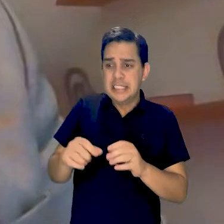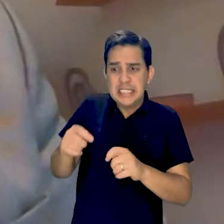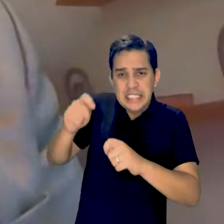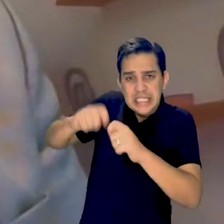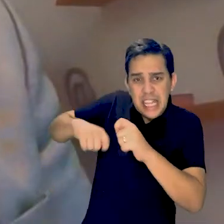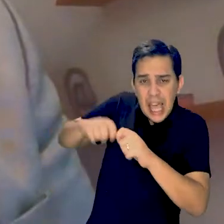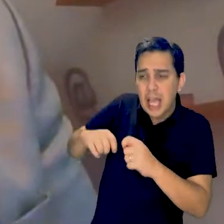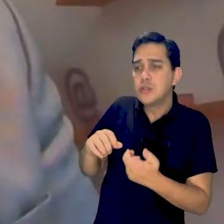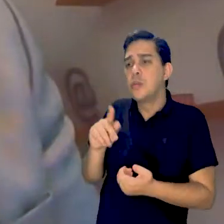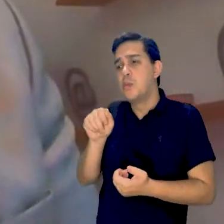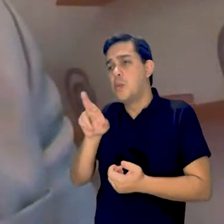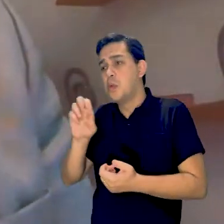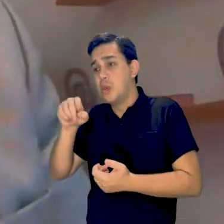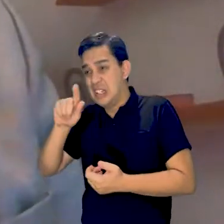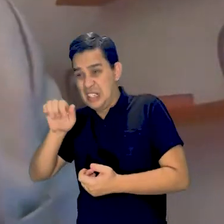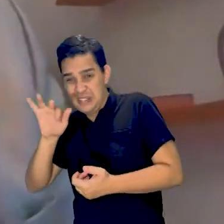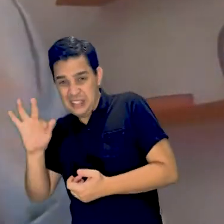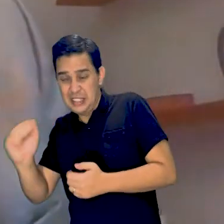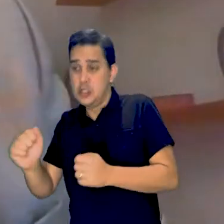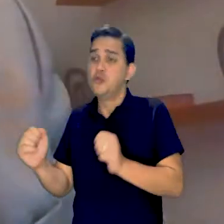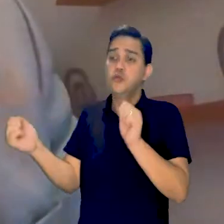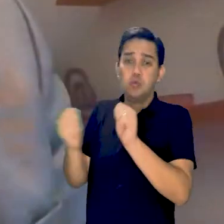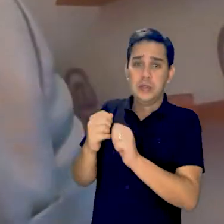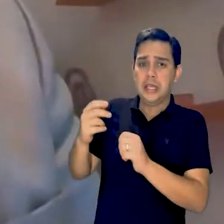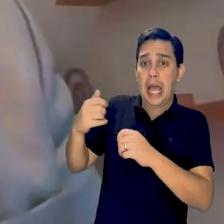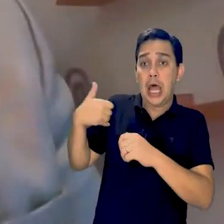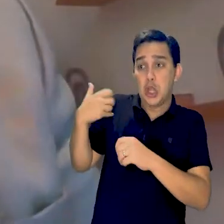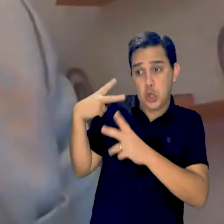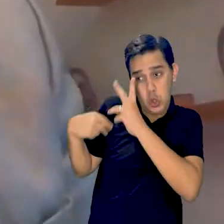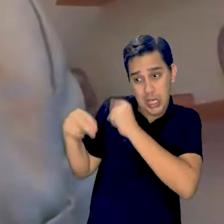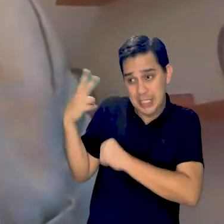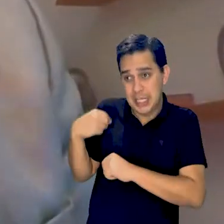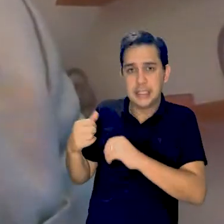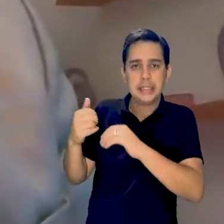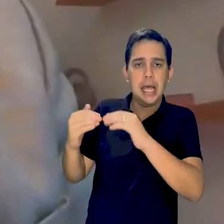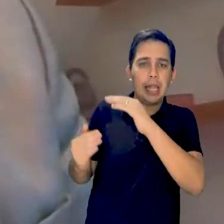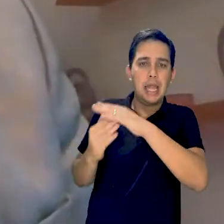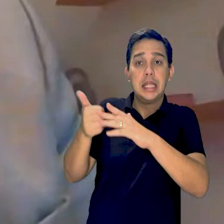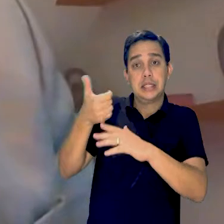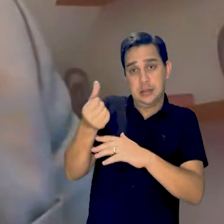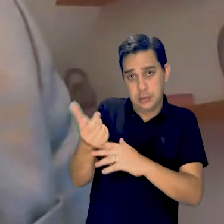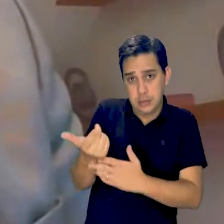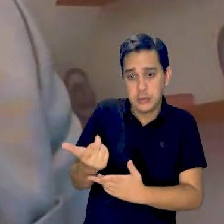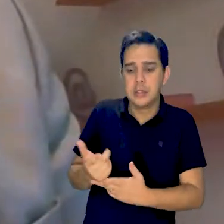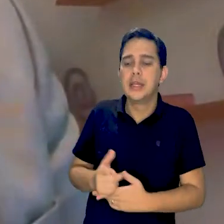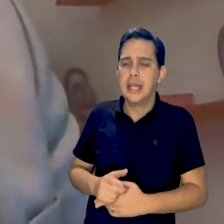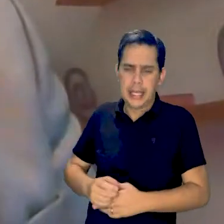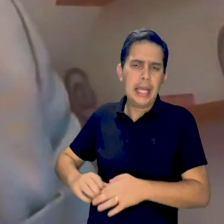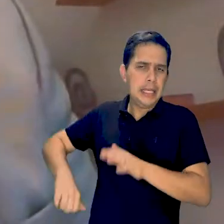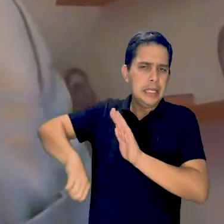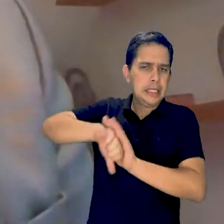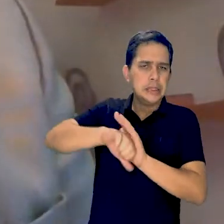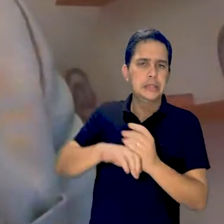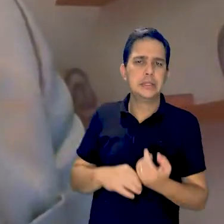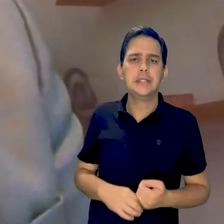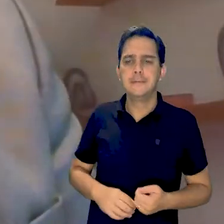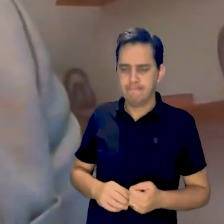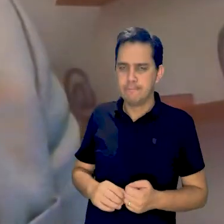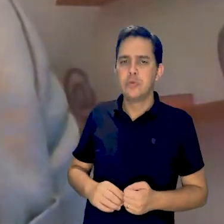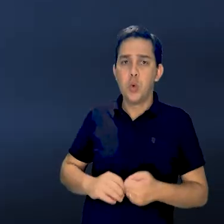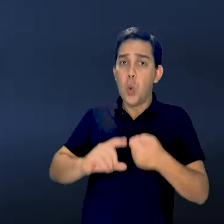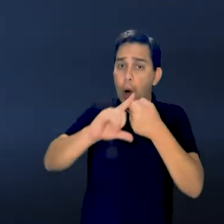sexo explícito ou pornográfico envolvendo criança ou adolescente, por si só é crime. E aí ele vai responder pelo